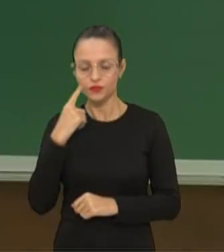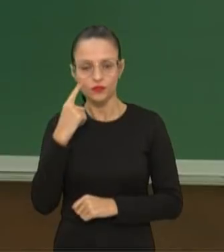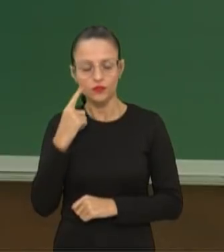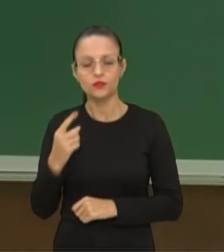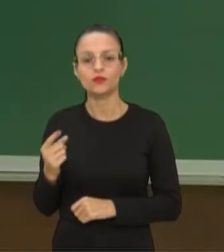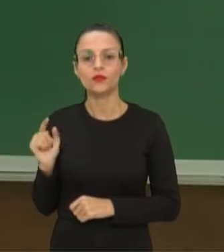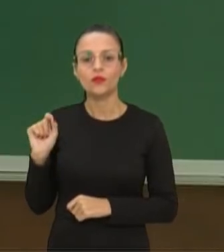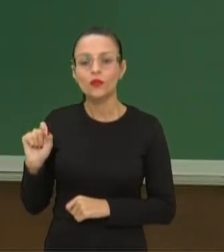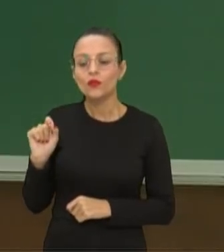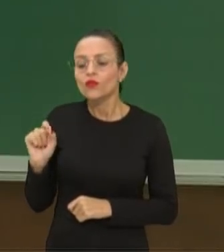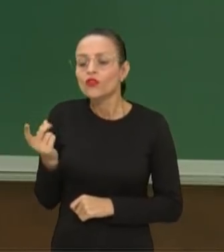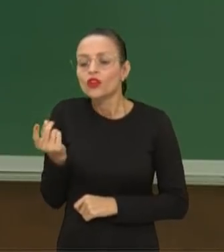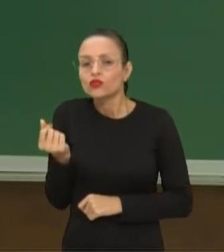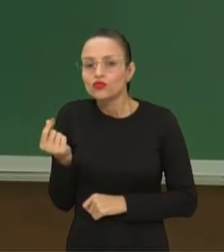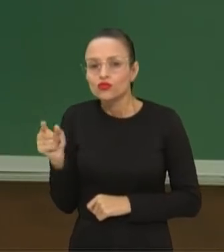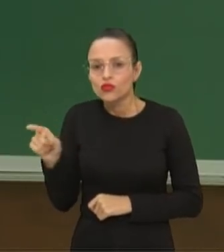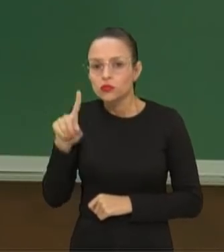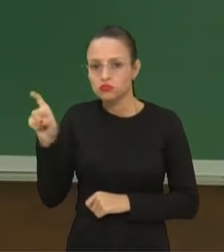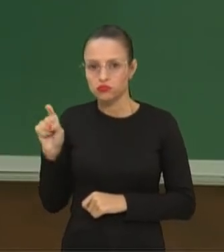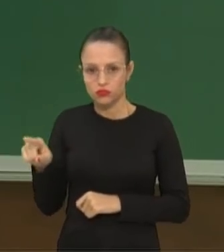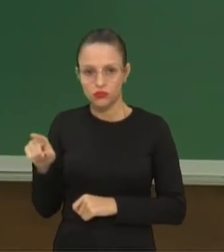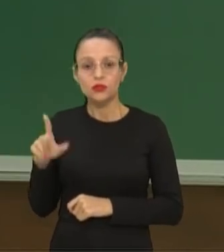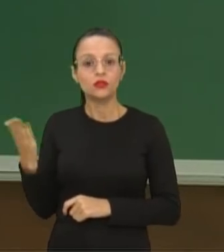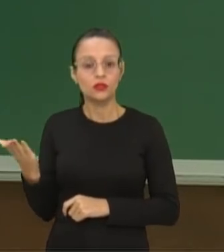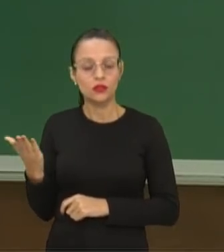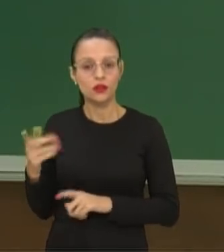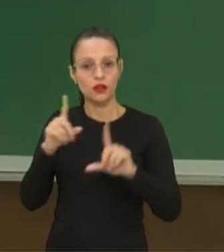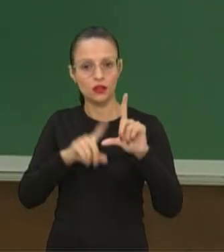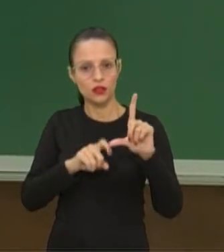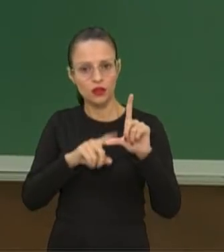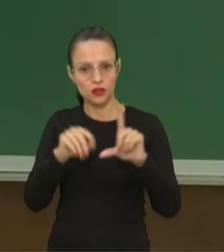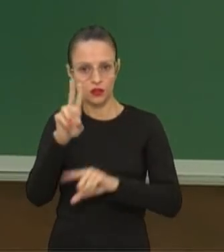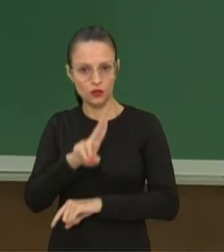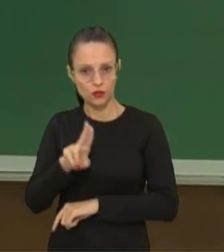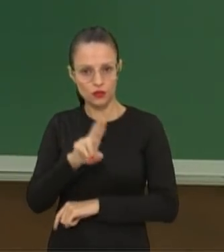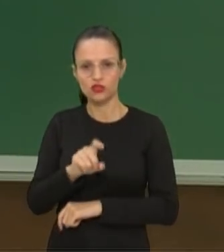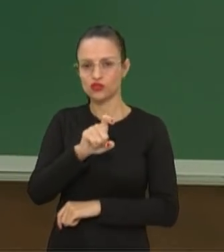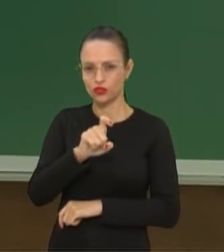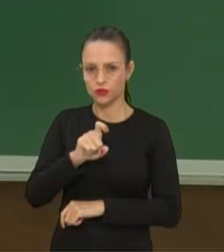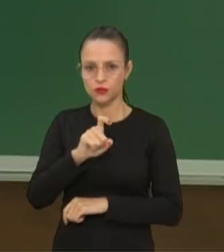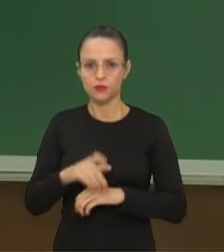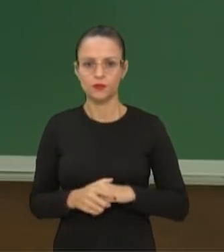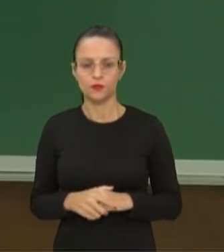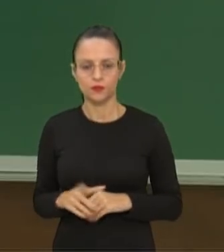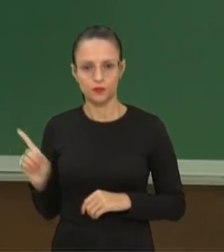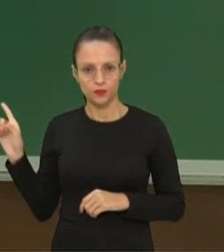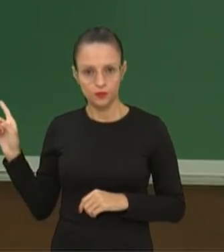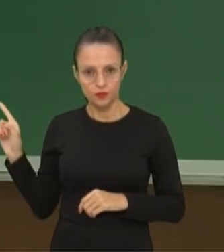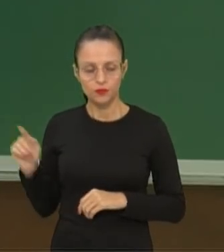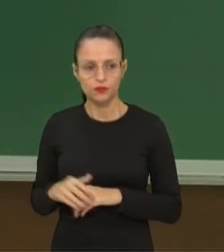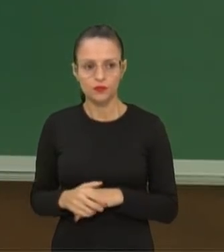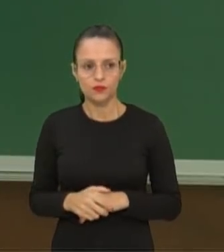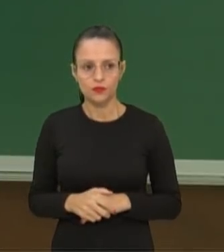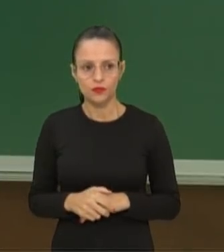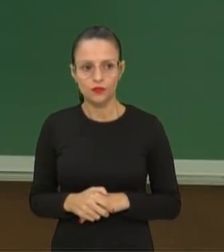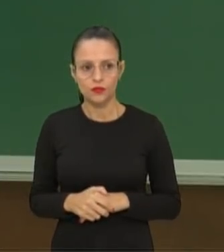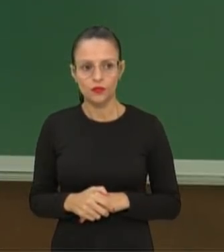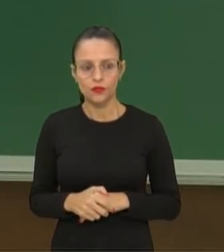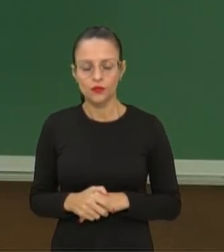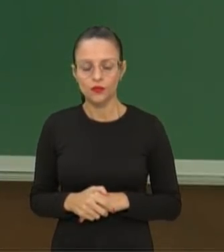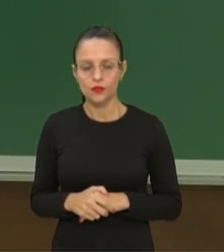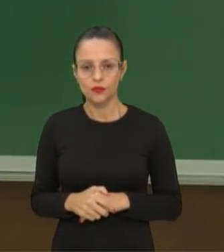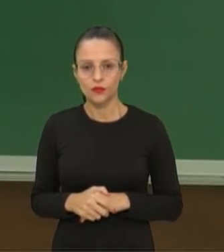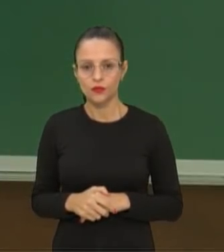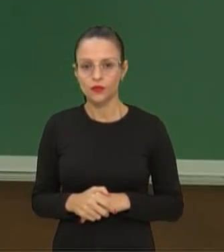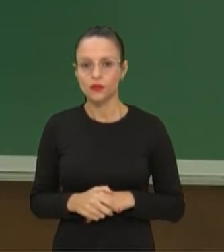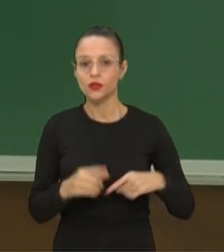certa quantia, como é que eu represento? Represento usando uma letra qualquer. Eu vou usar o X. Então tá ali, quantia é o X. Como é que eu